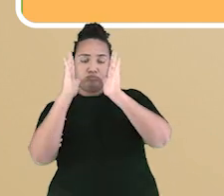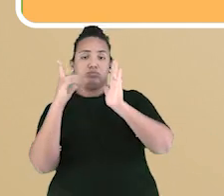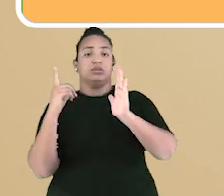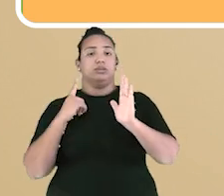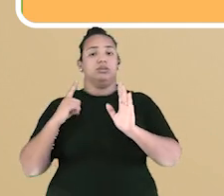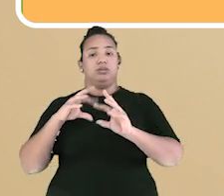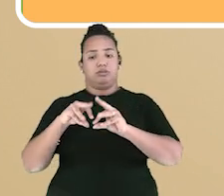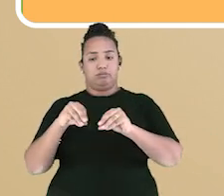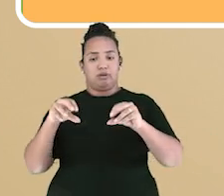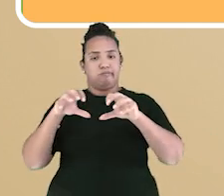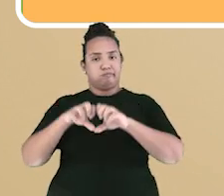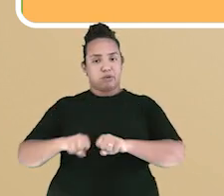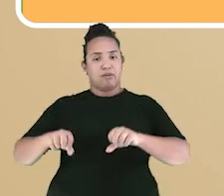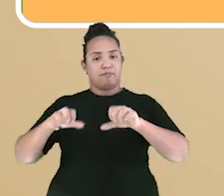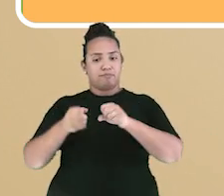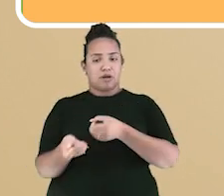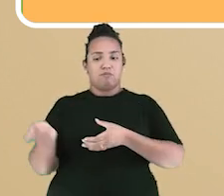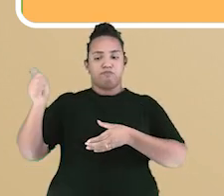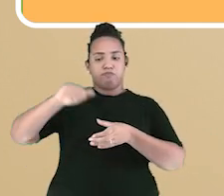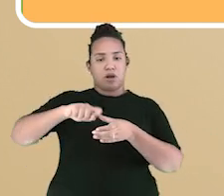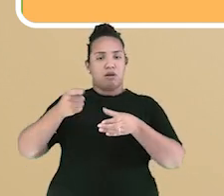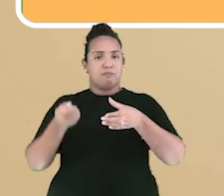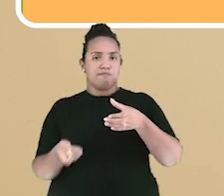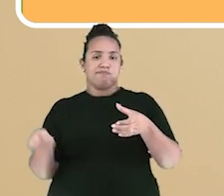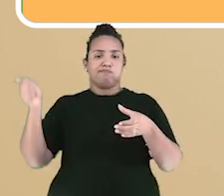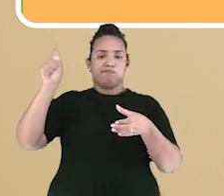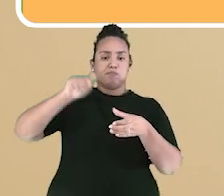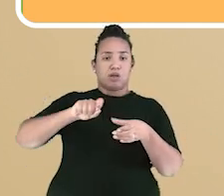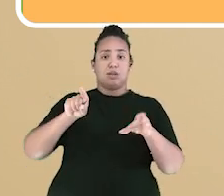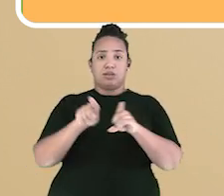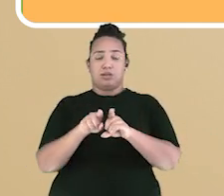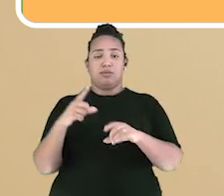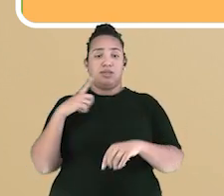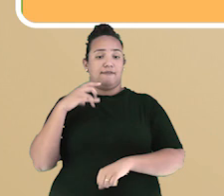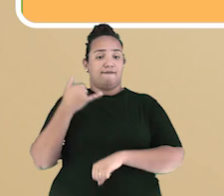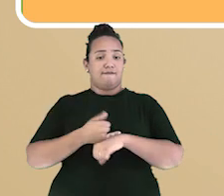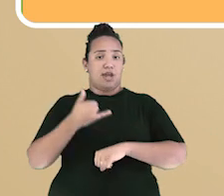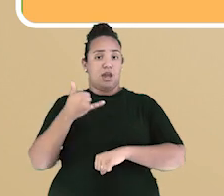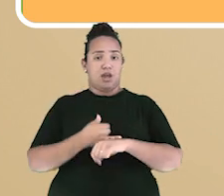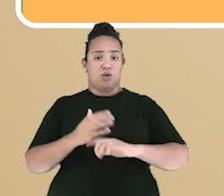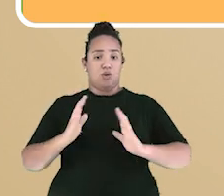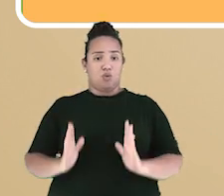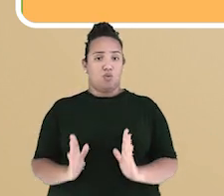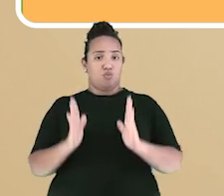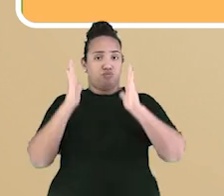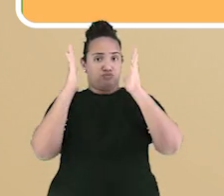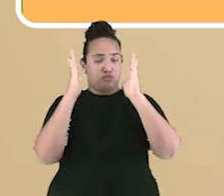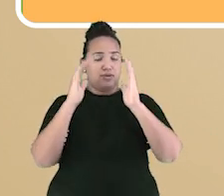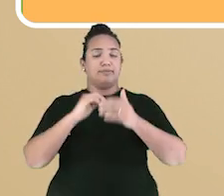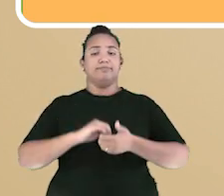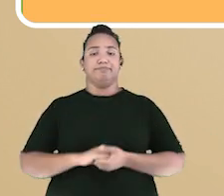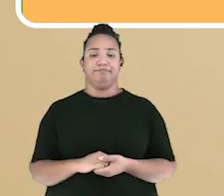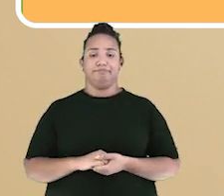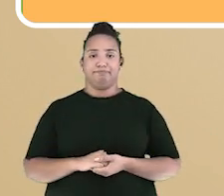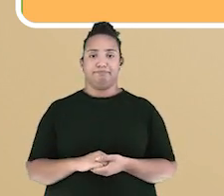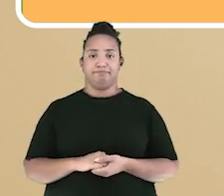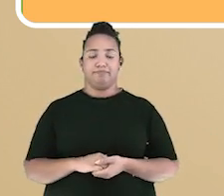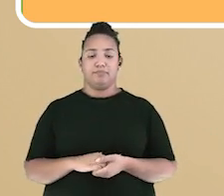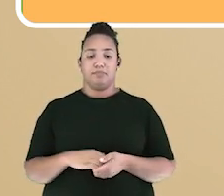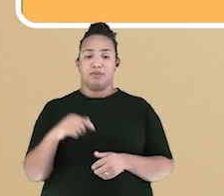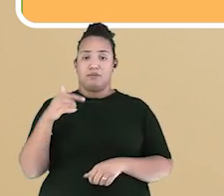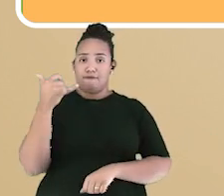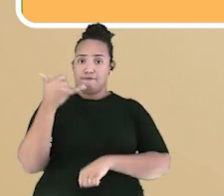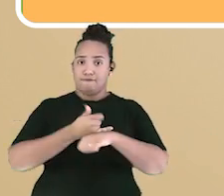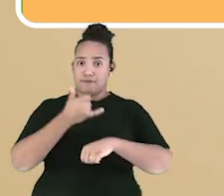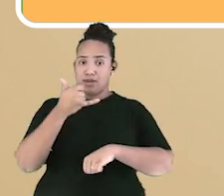com concreto, em volta de barras de ferro, tornando sua estrutura mais forte. É o que a gente chama de concreto armado. O